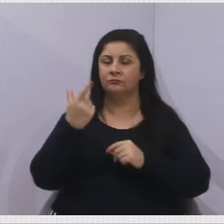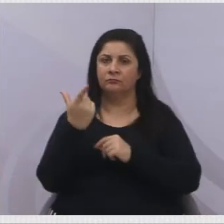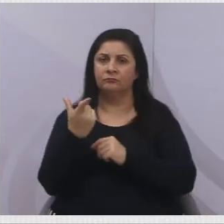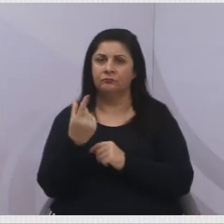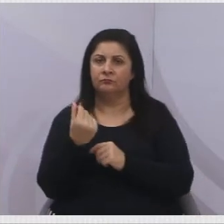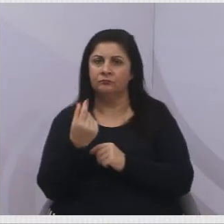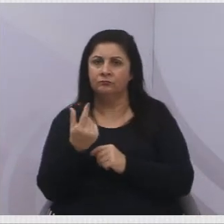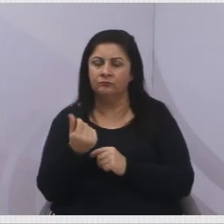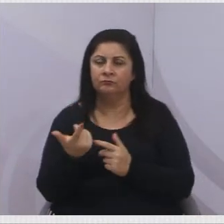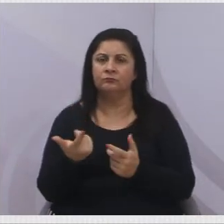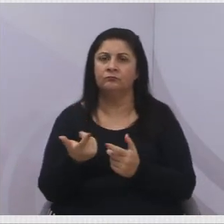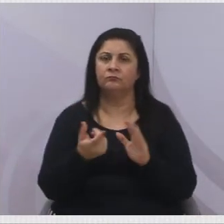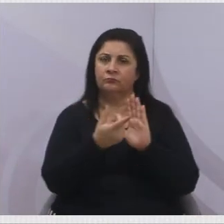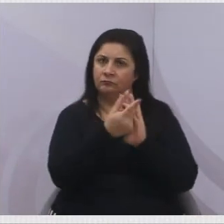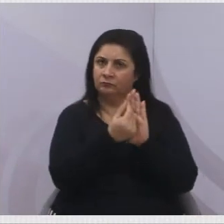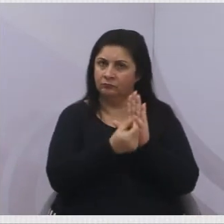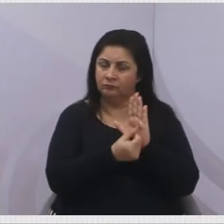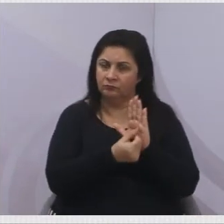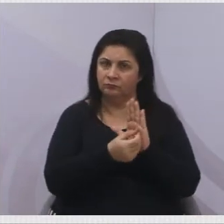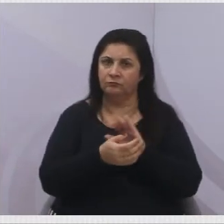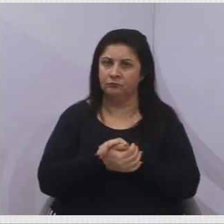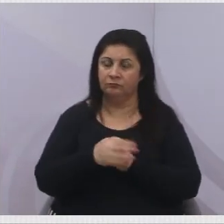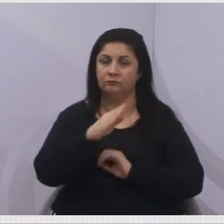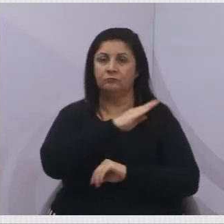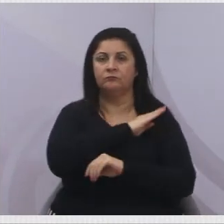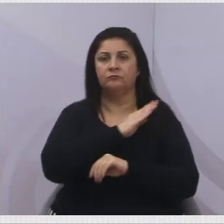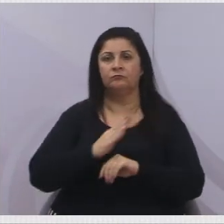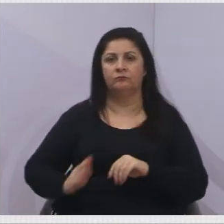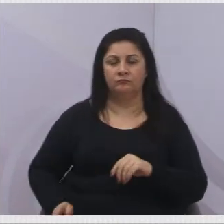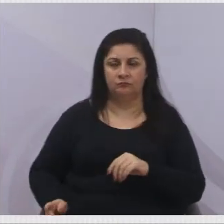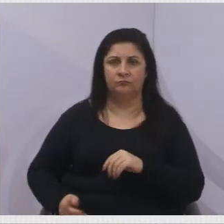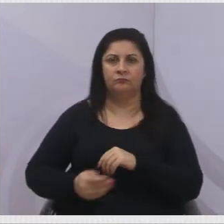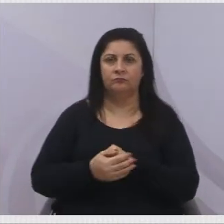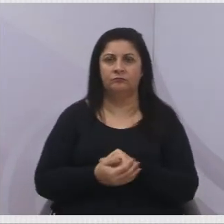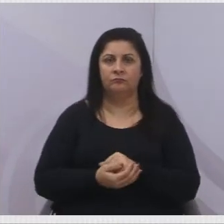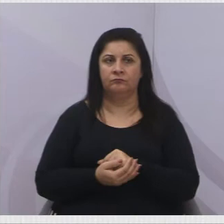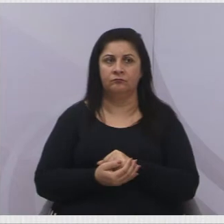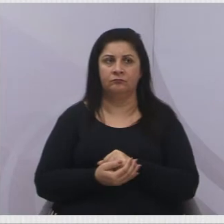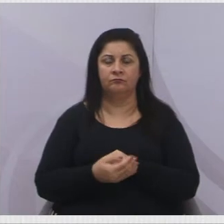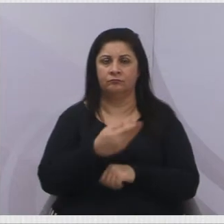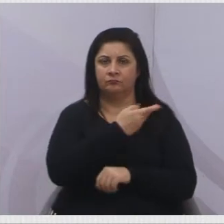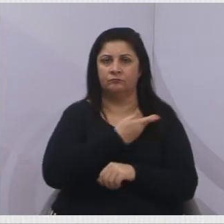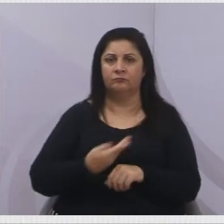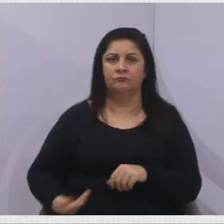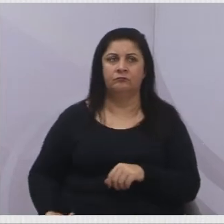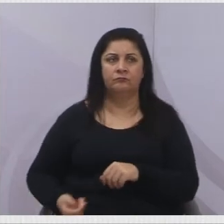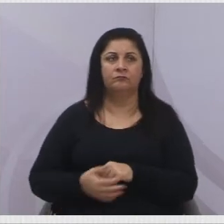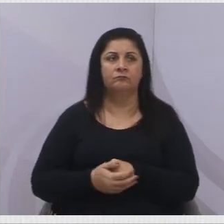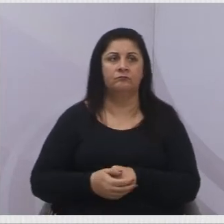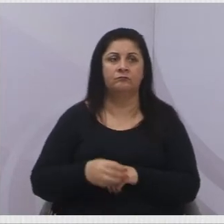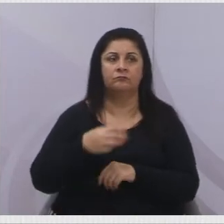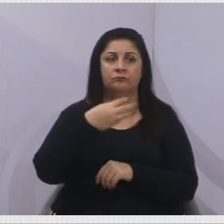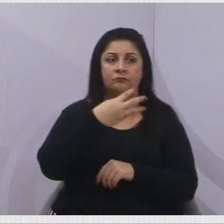as receitas, né, da União, nós tivemos R$